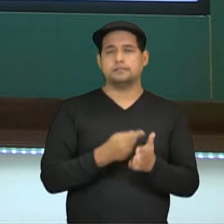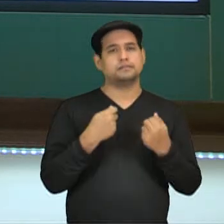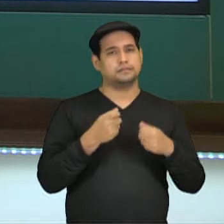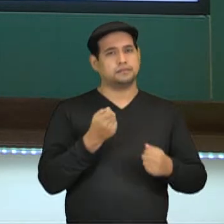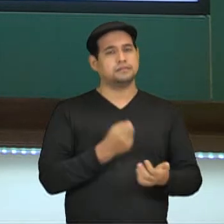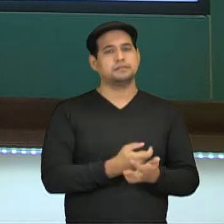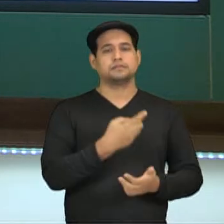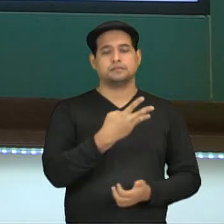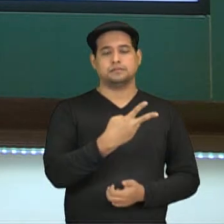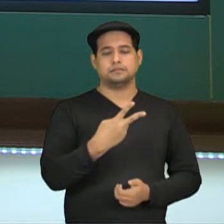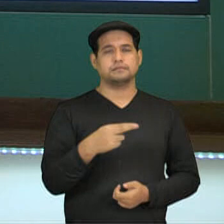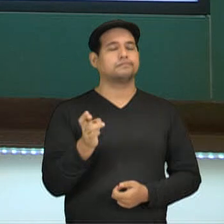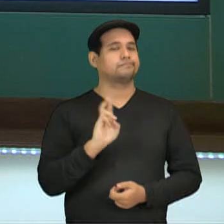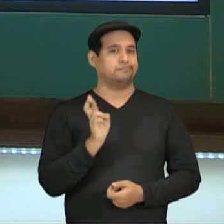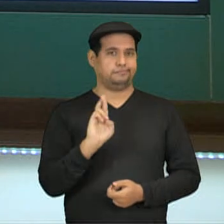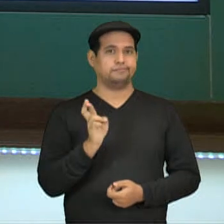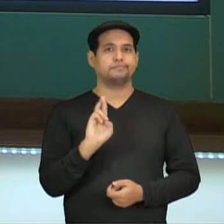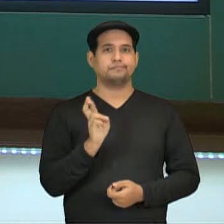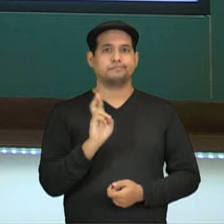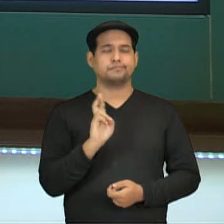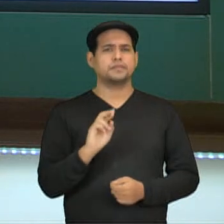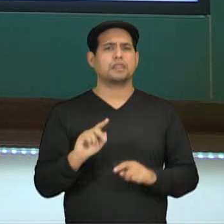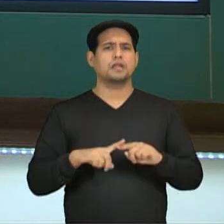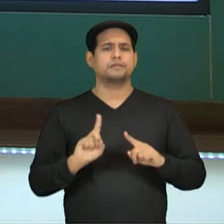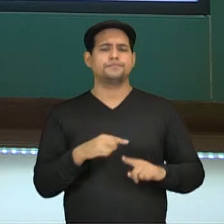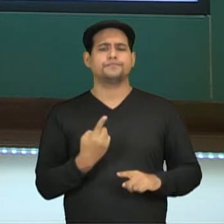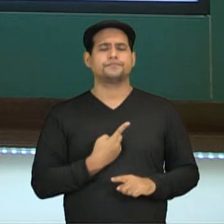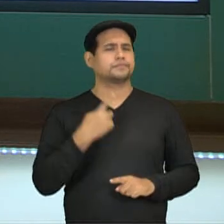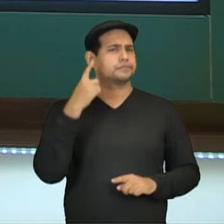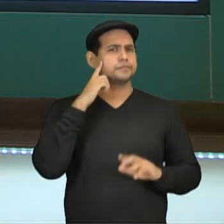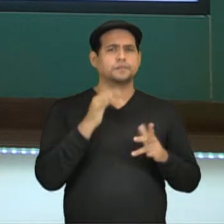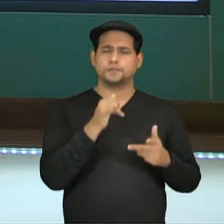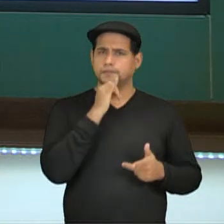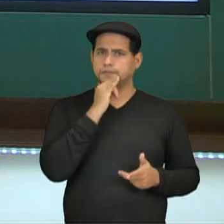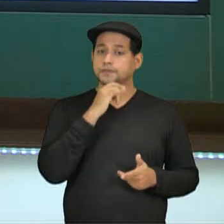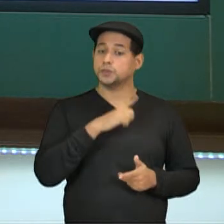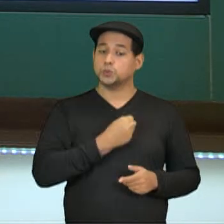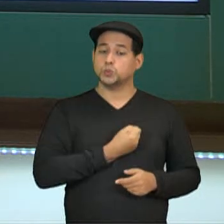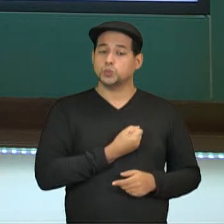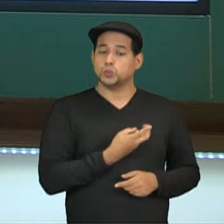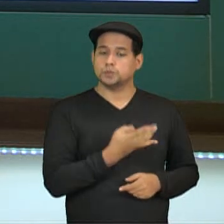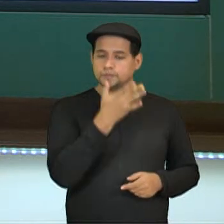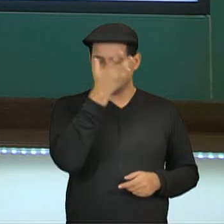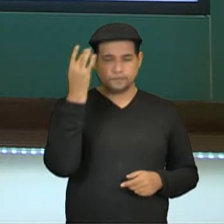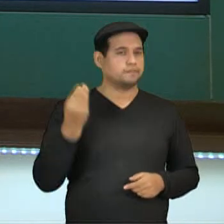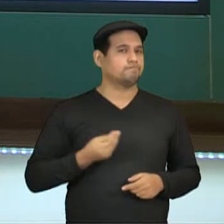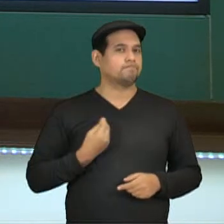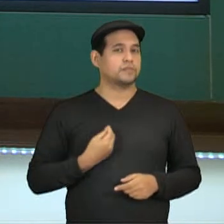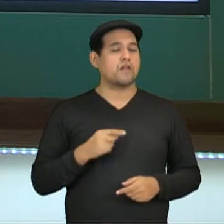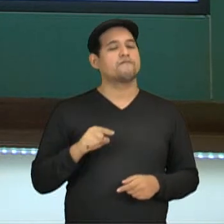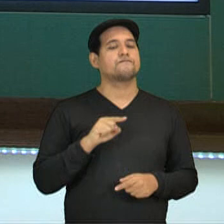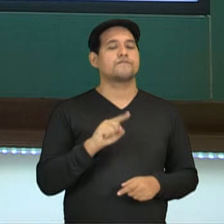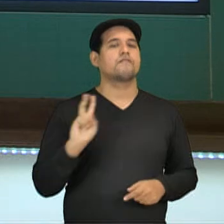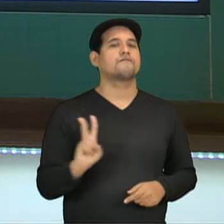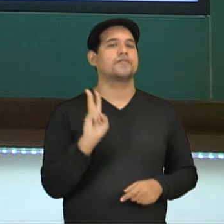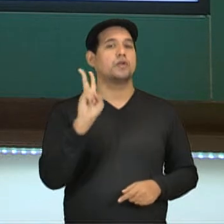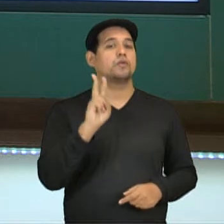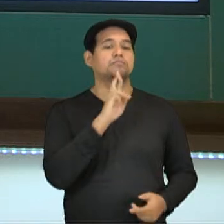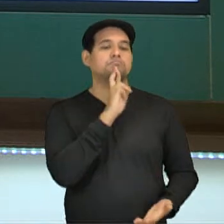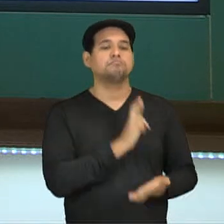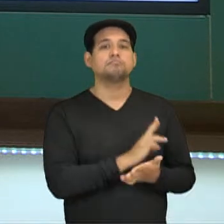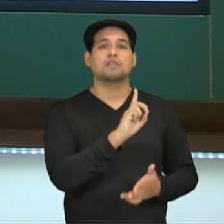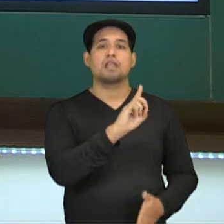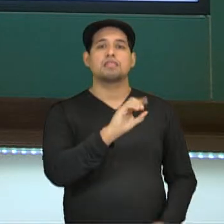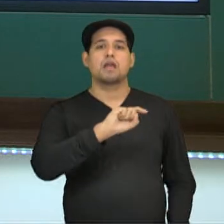pagar R$ 32 a mais. Então, vamos pensar aqui, ó. Eu tinha lá o número de moradores vezes o valor da